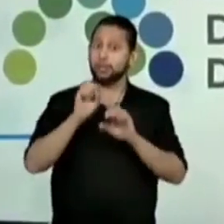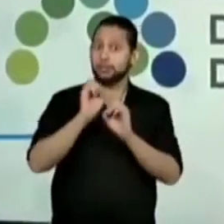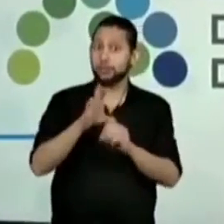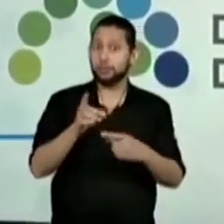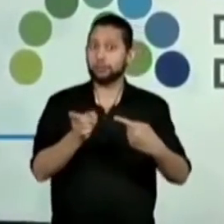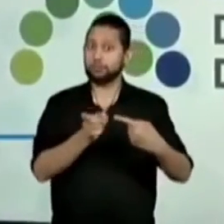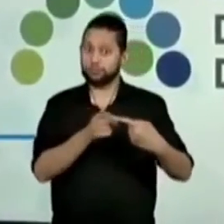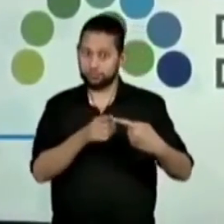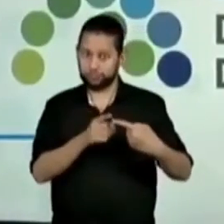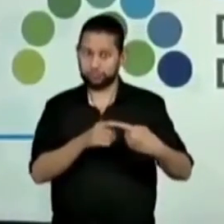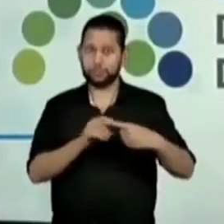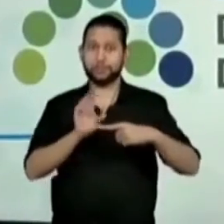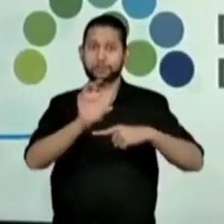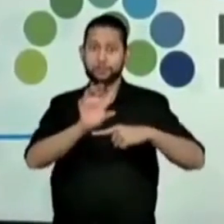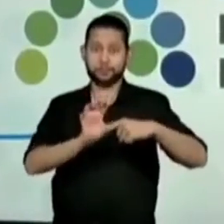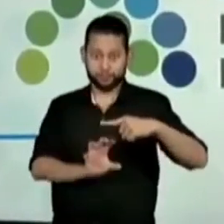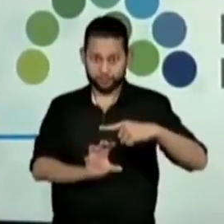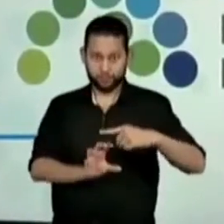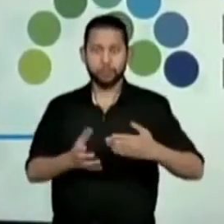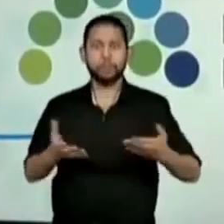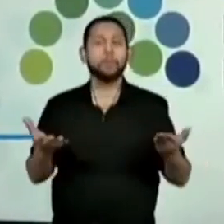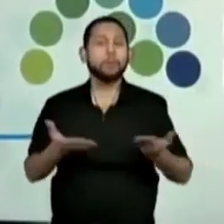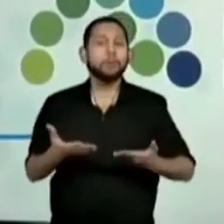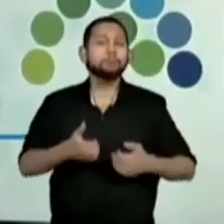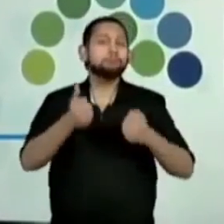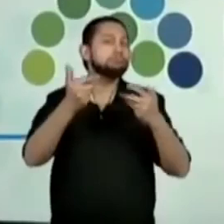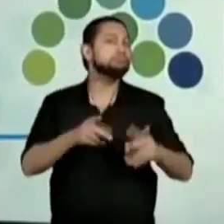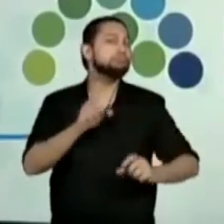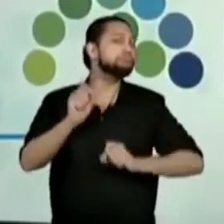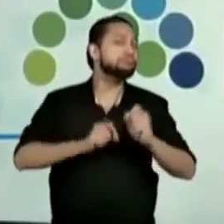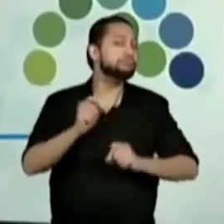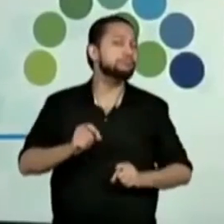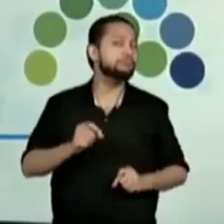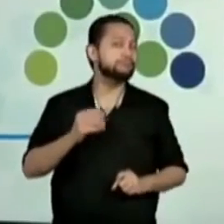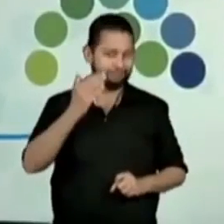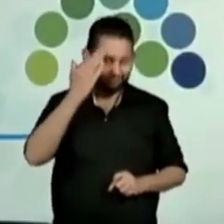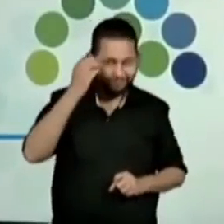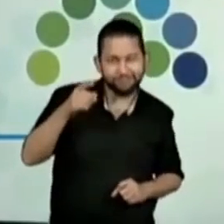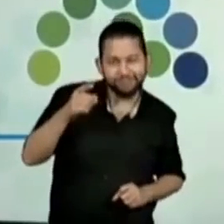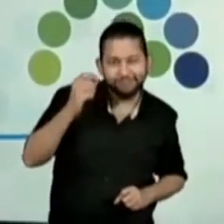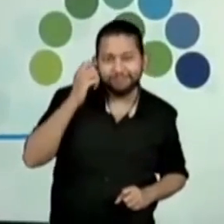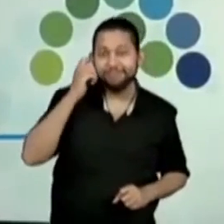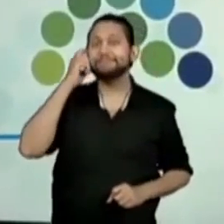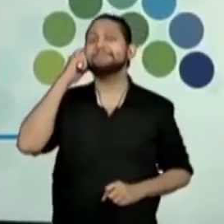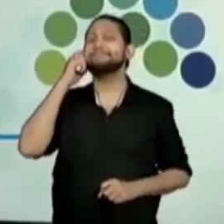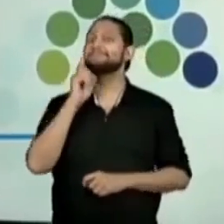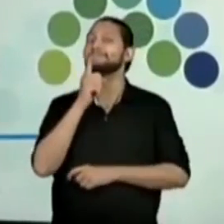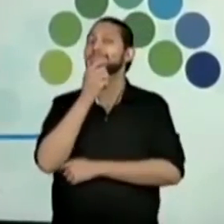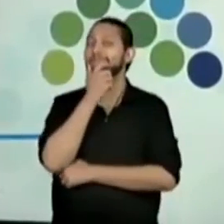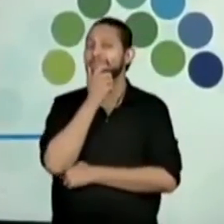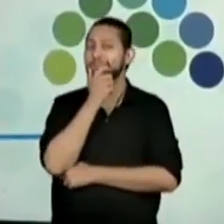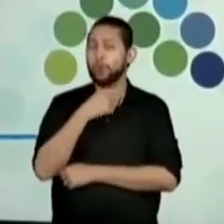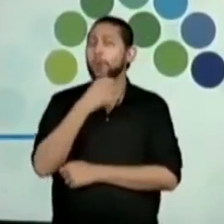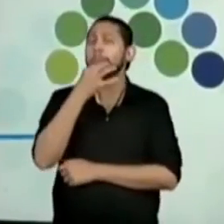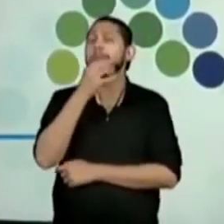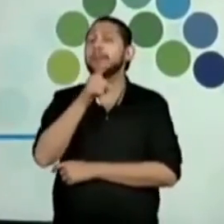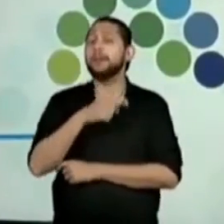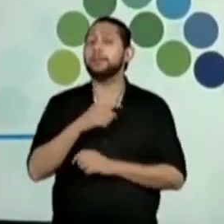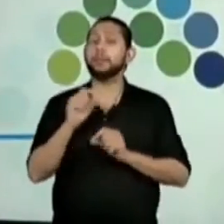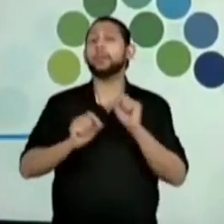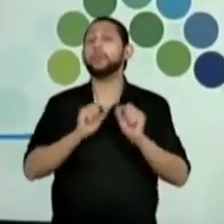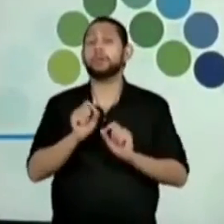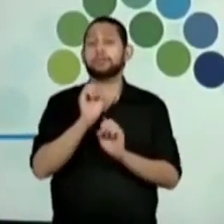sobre frações e fala Faremos agora sobre Qual assunto vocês temm um palpite